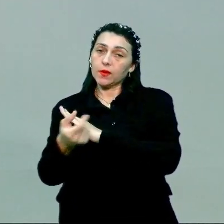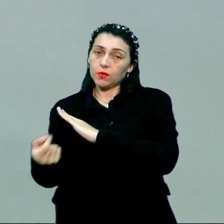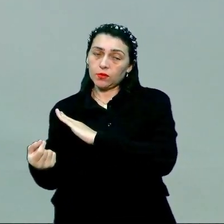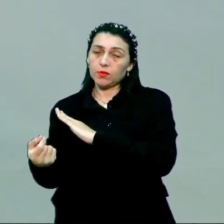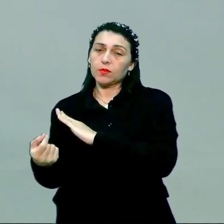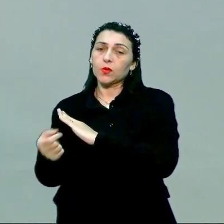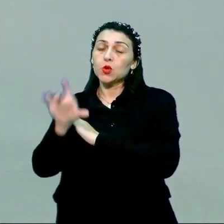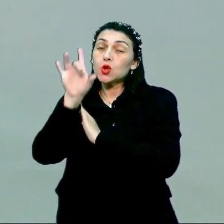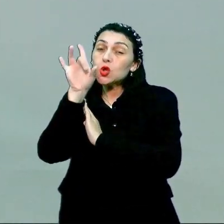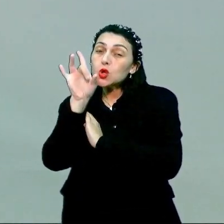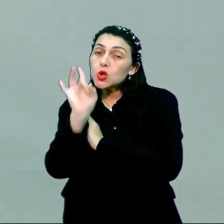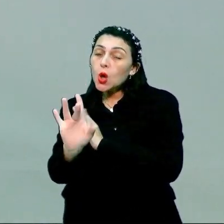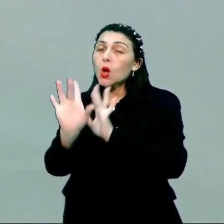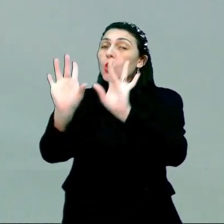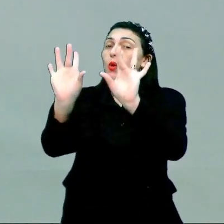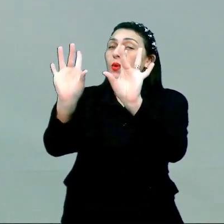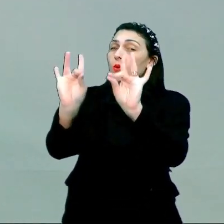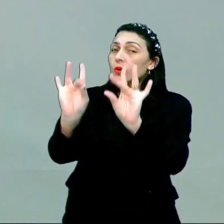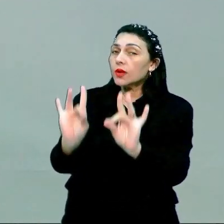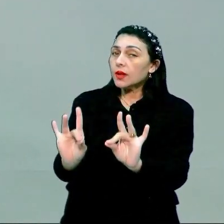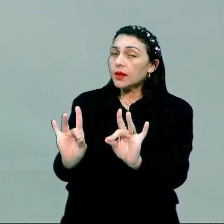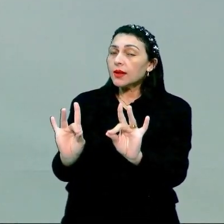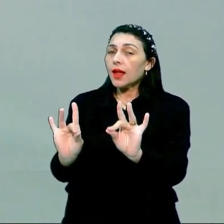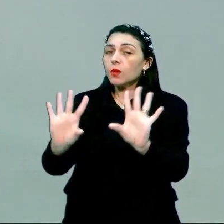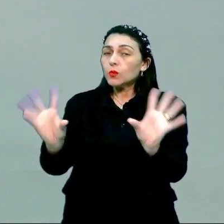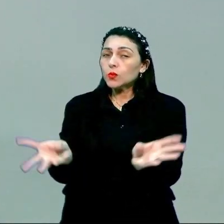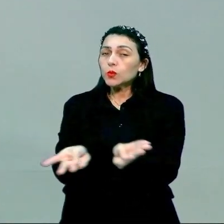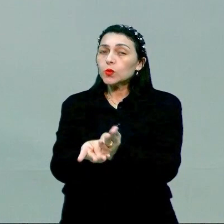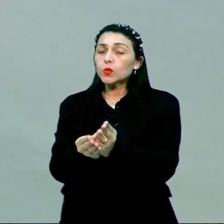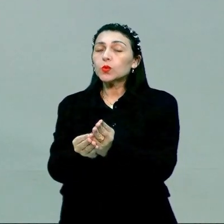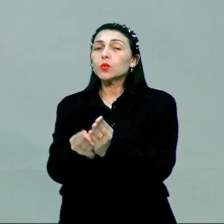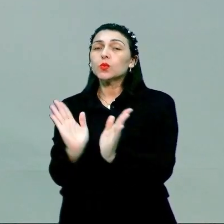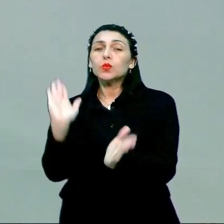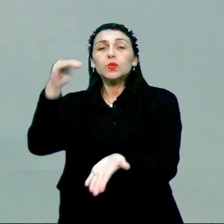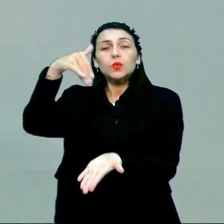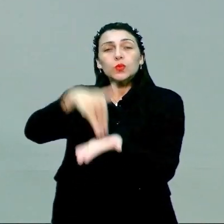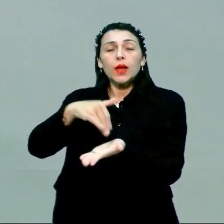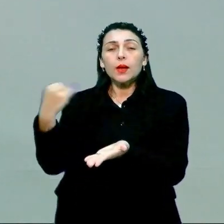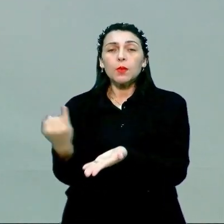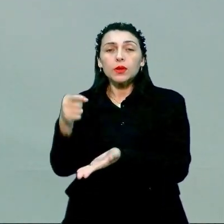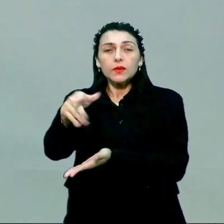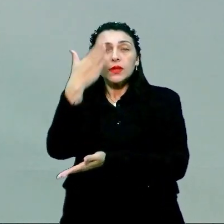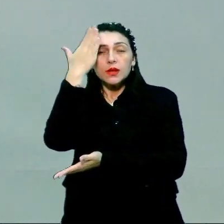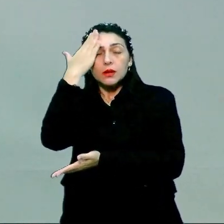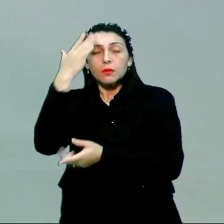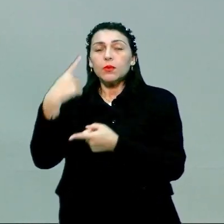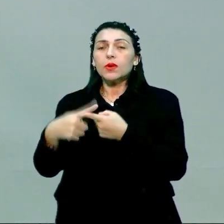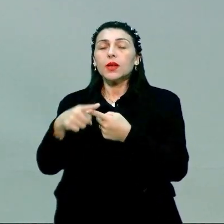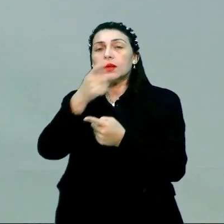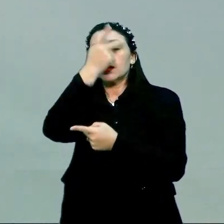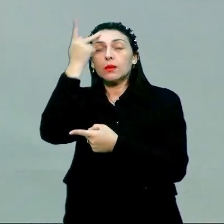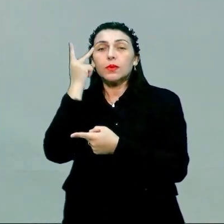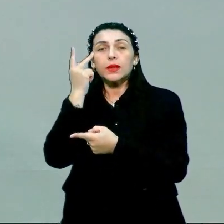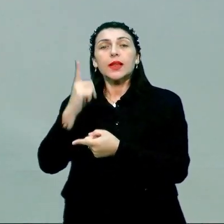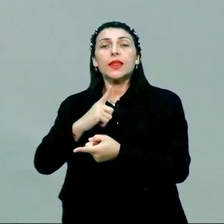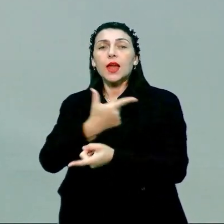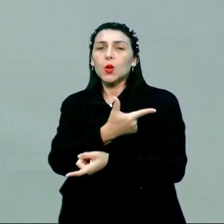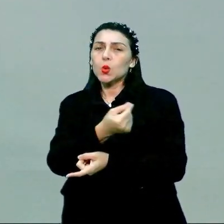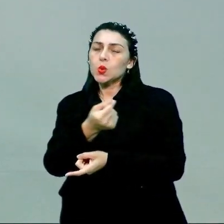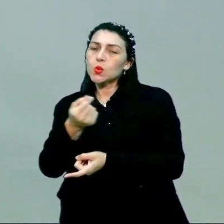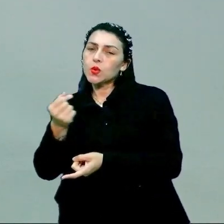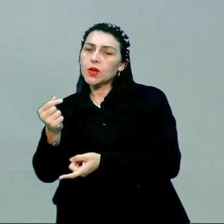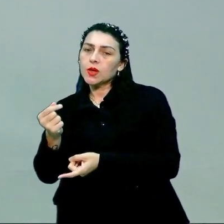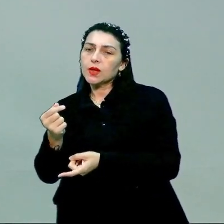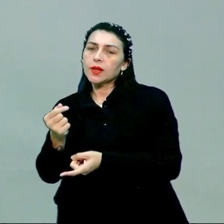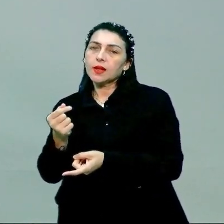pontos, somente na conclusão. É muito importante você saber disso, porque muitas pessoas tiram 200 pontos